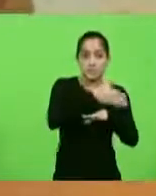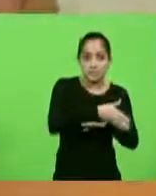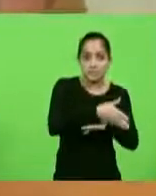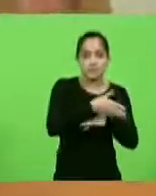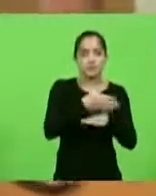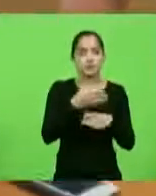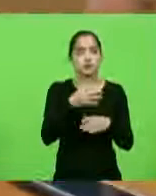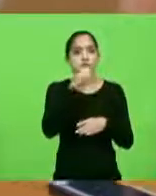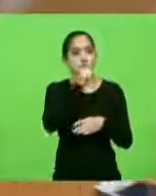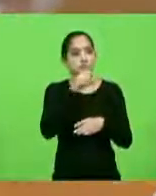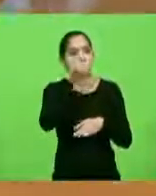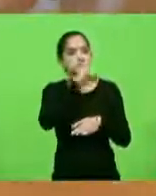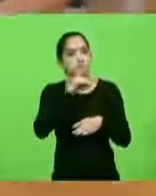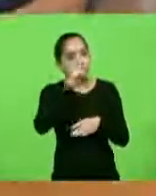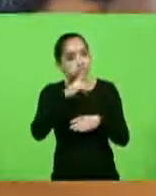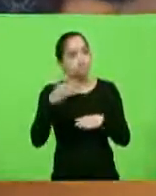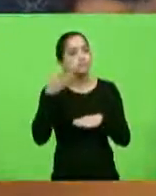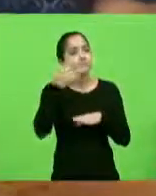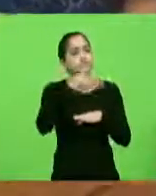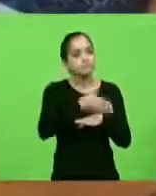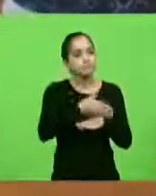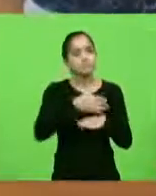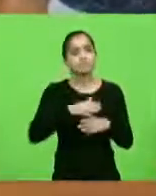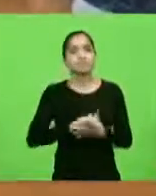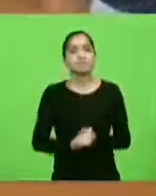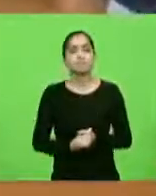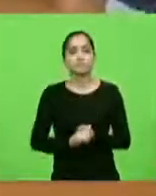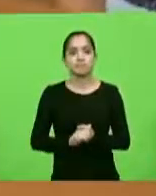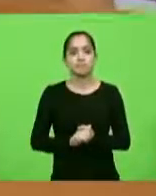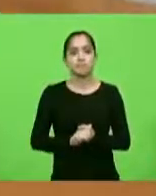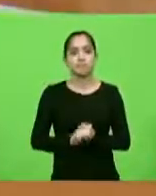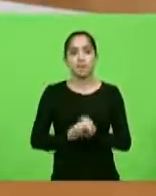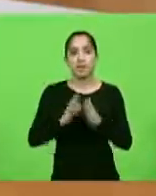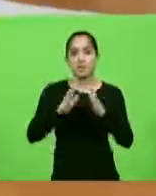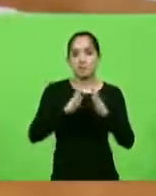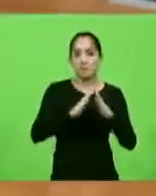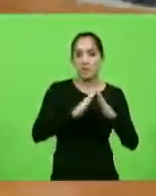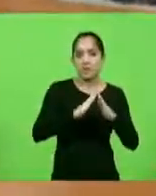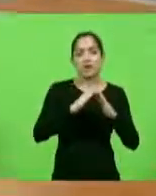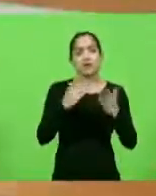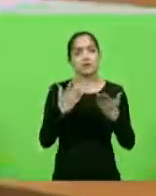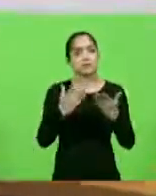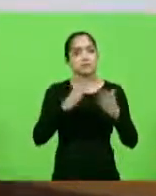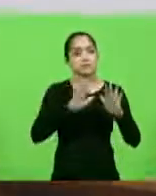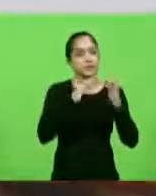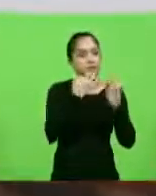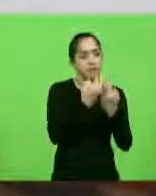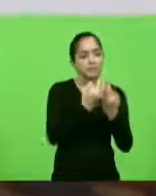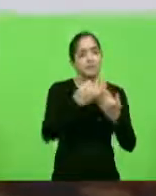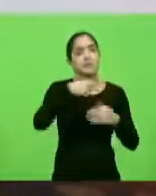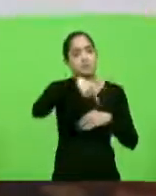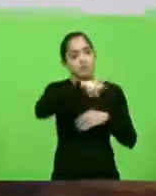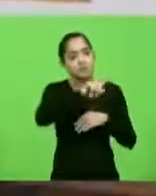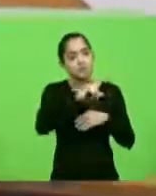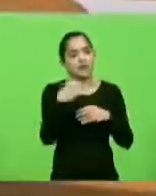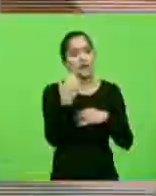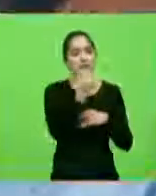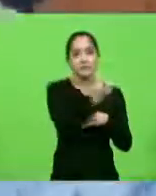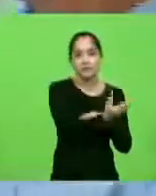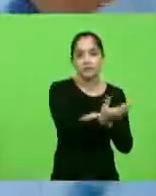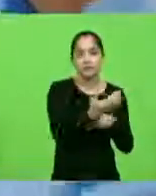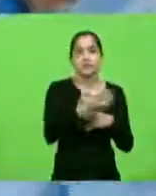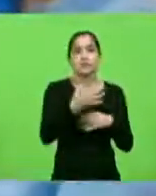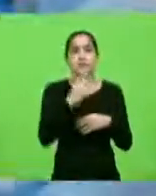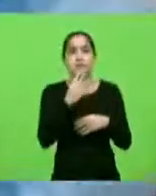aqui o meu sábado e domingo. Eu faço questão de me abster aí do conforto, do lar, do aconchego da família. E fui ao Meio Oeste, né, conhecendo